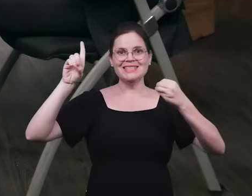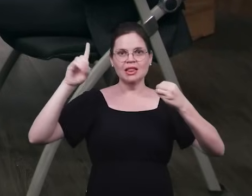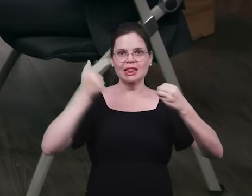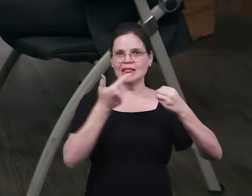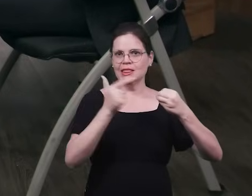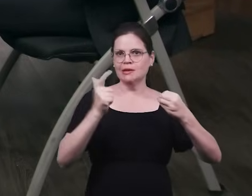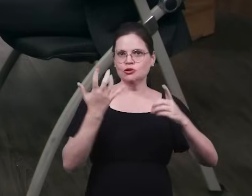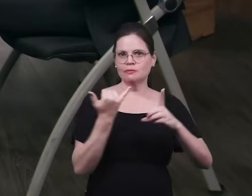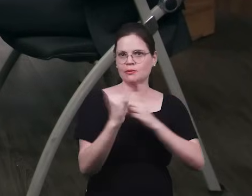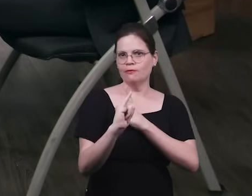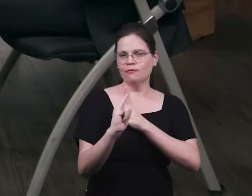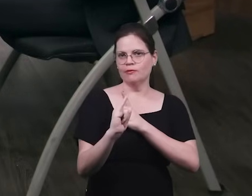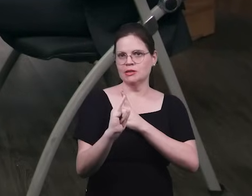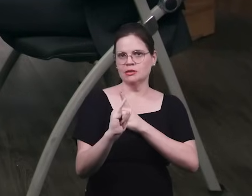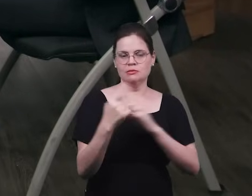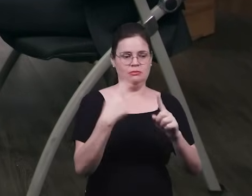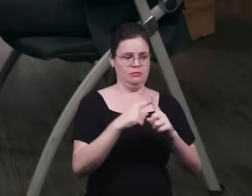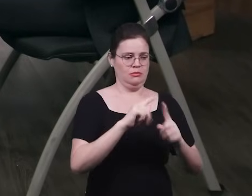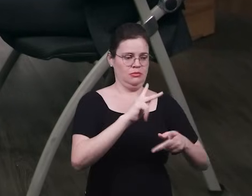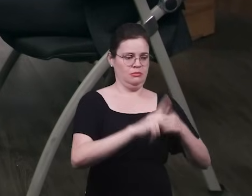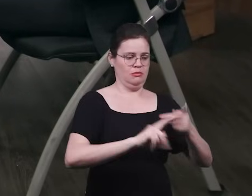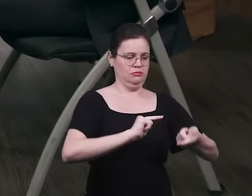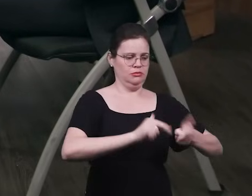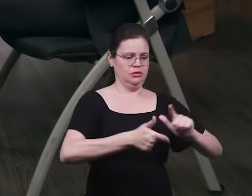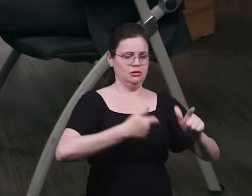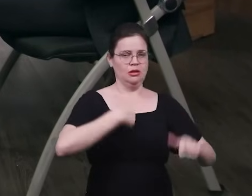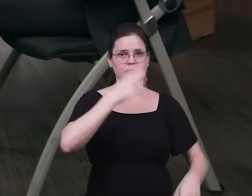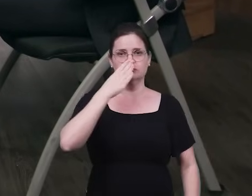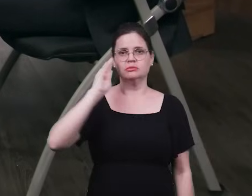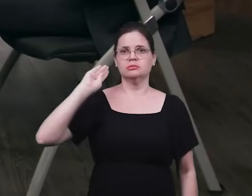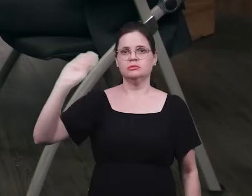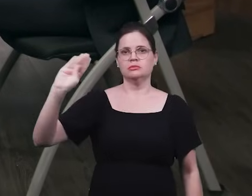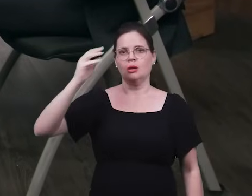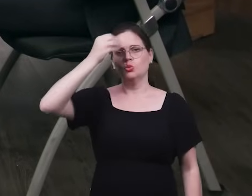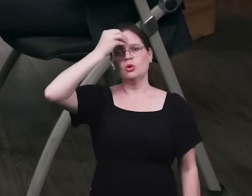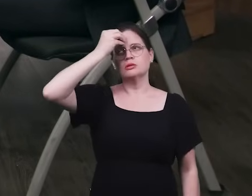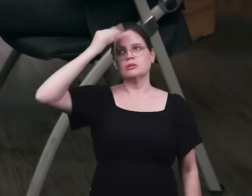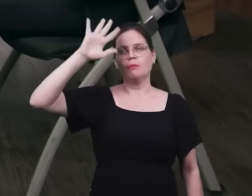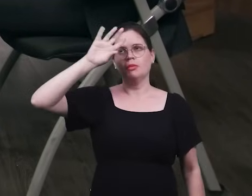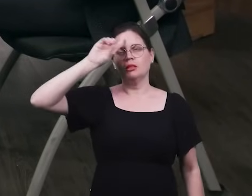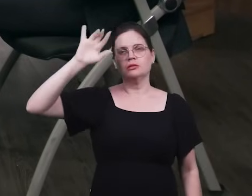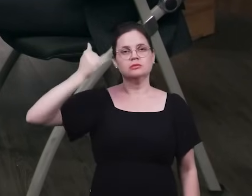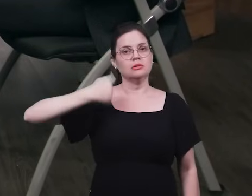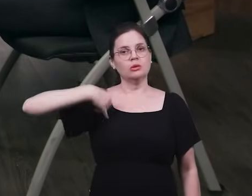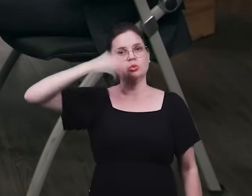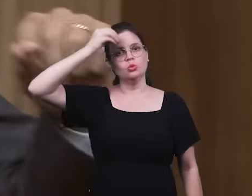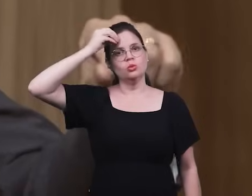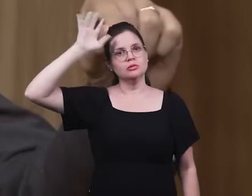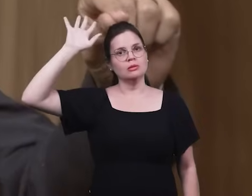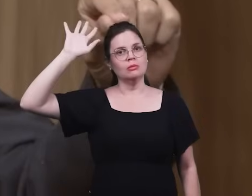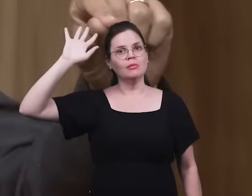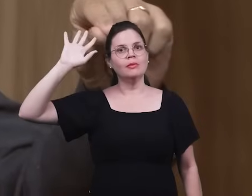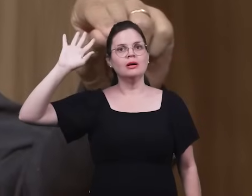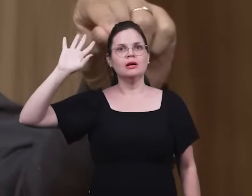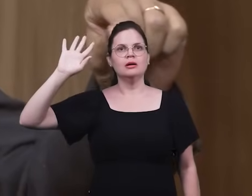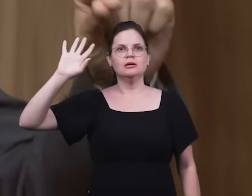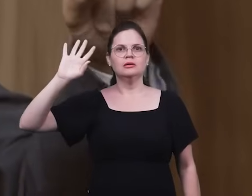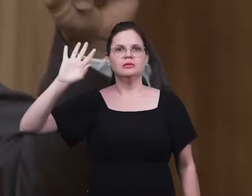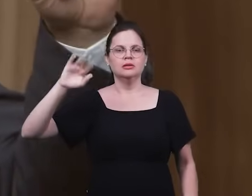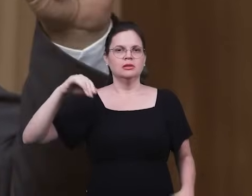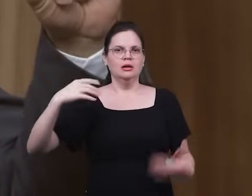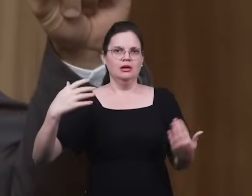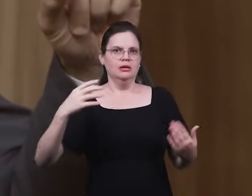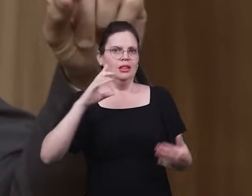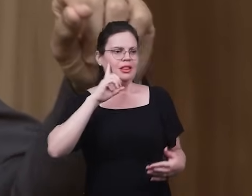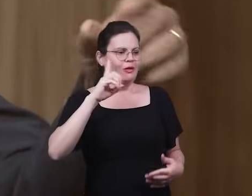Israel por quê Porque Israel rejeitou A Profecia não queria ouvir a voz do senhor e o senhor queria quebrar aquele silêncio Então